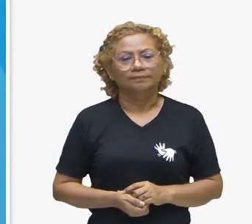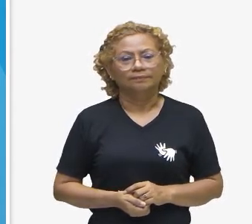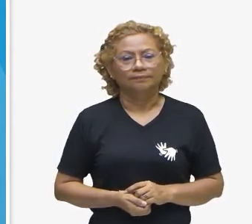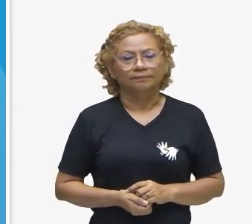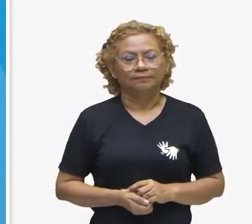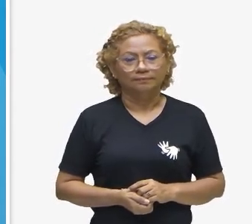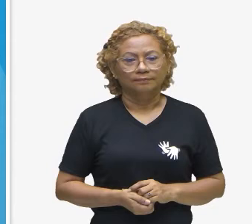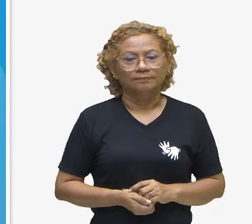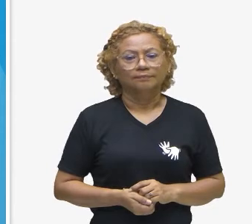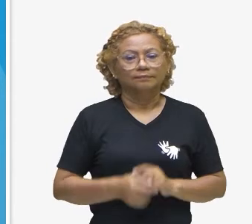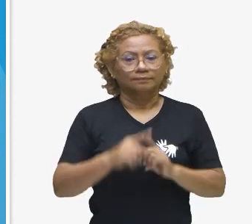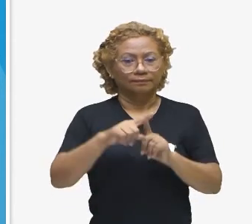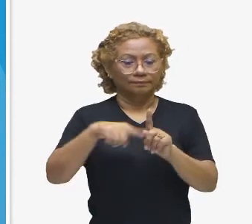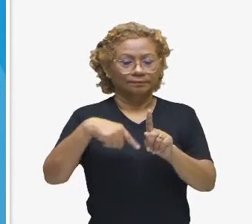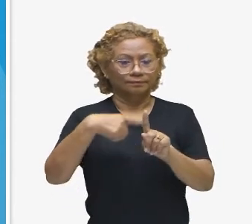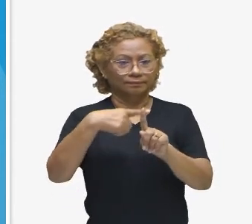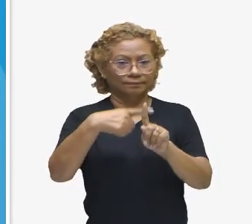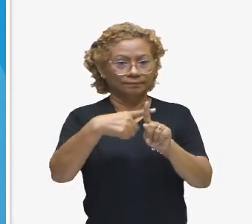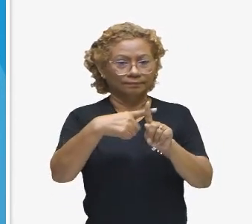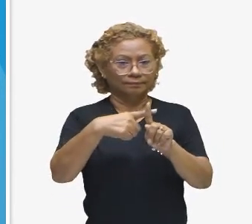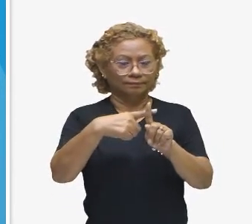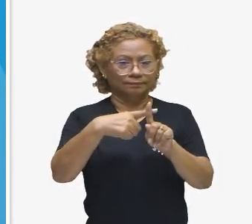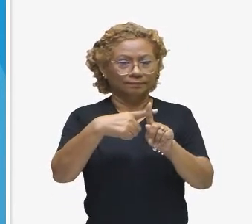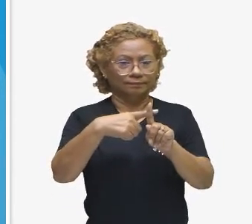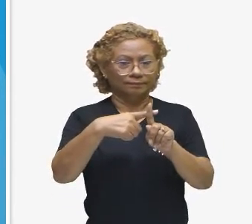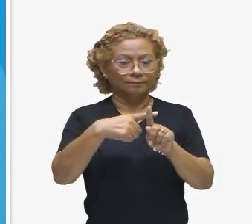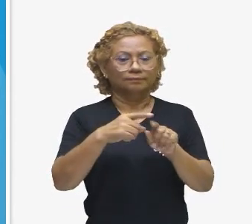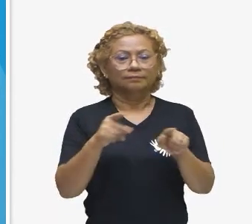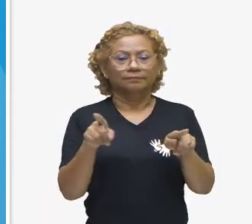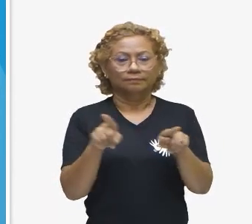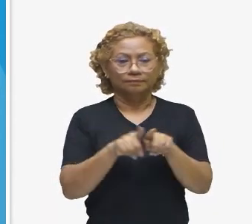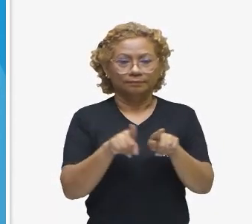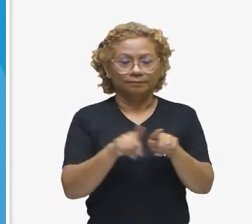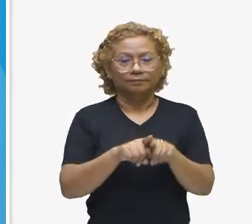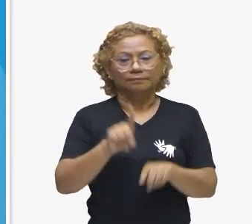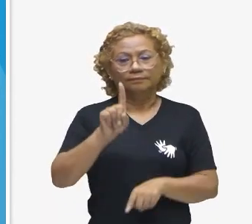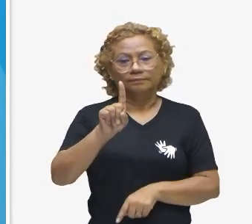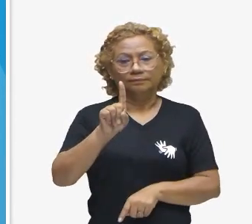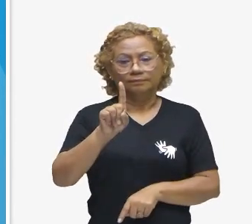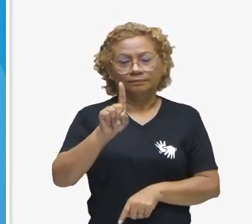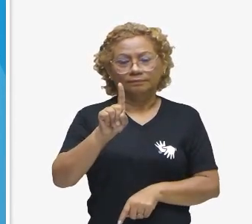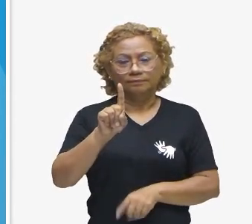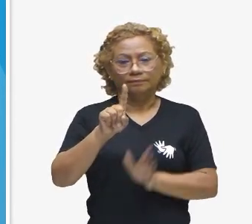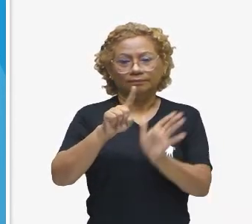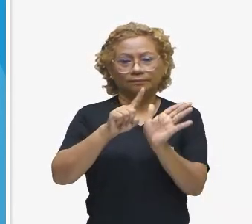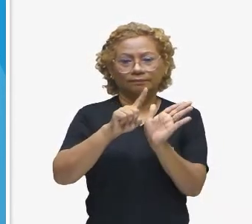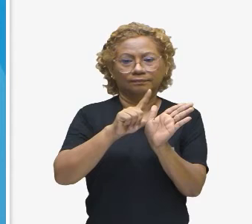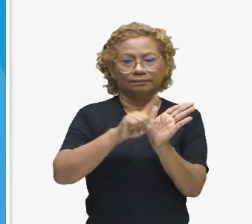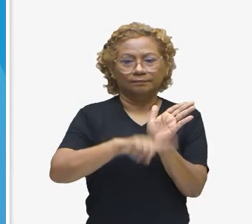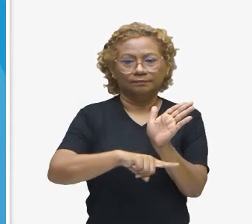pelo 1 positivo e pelo 1 negativo.